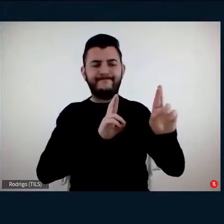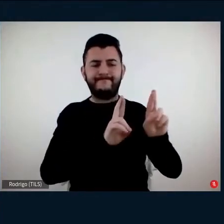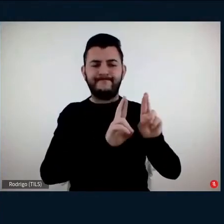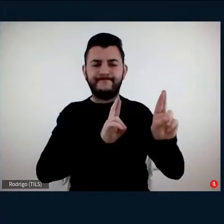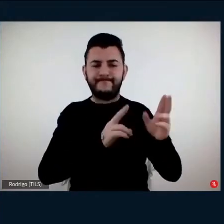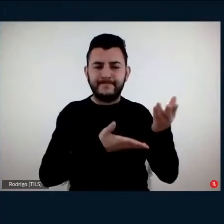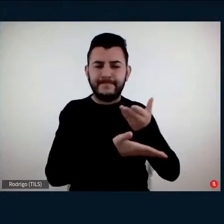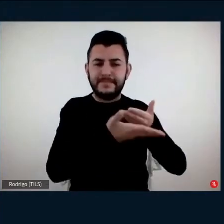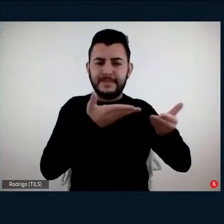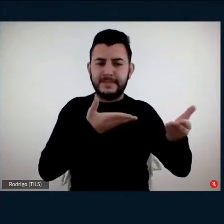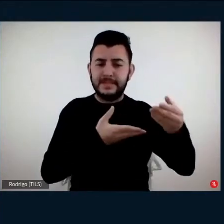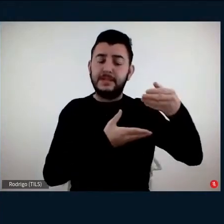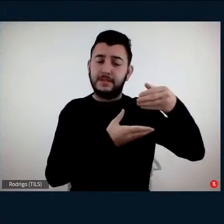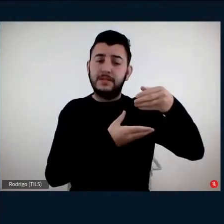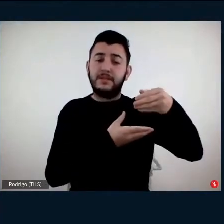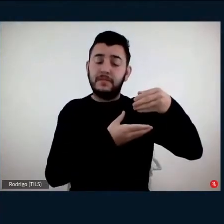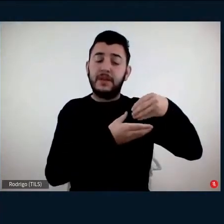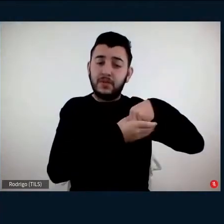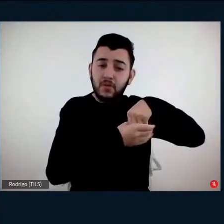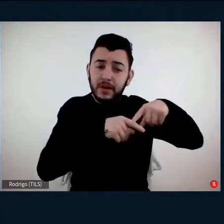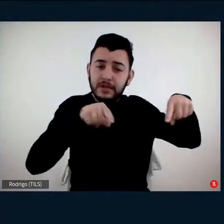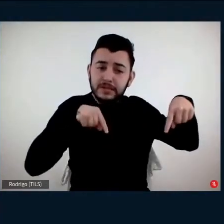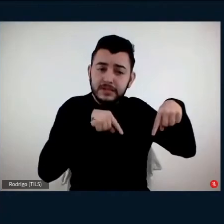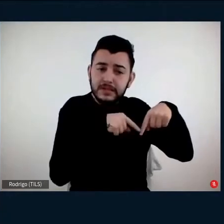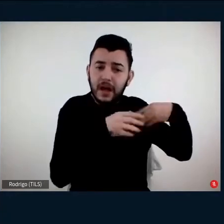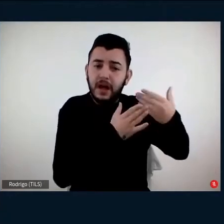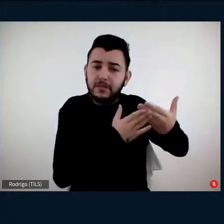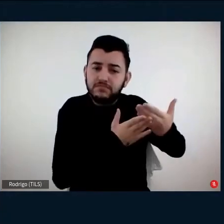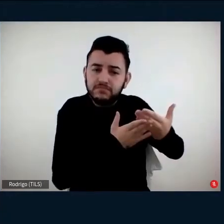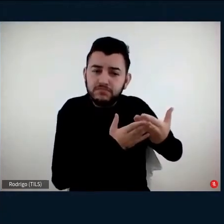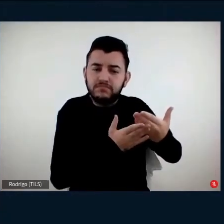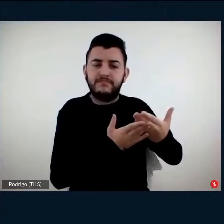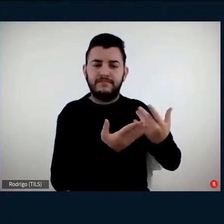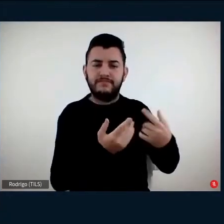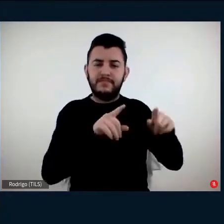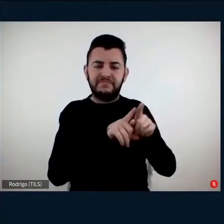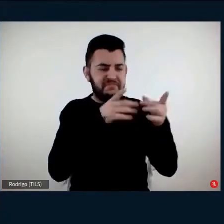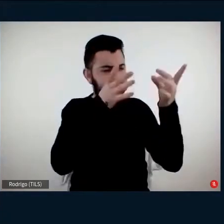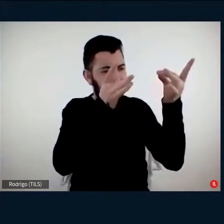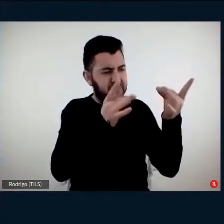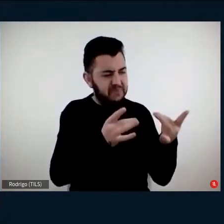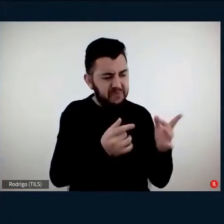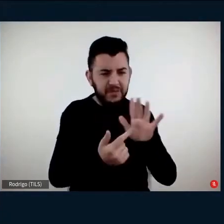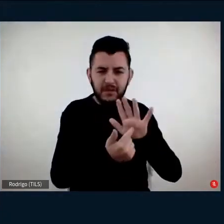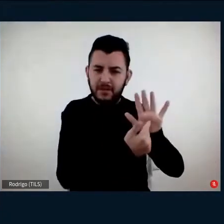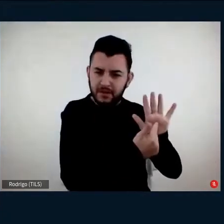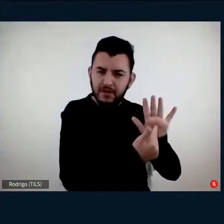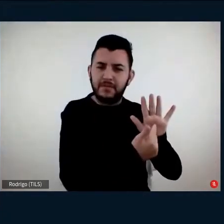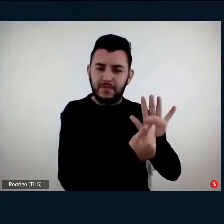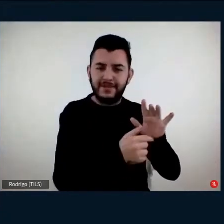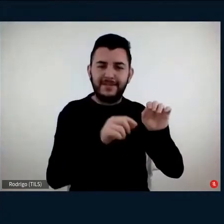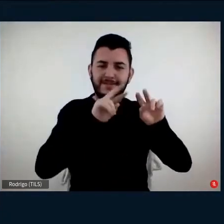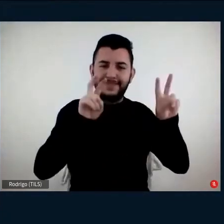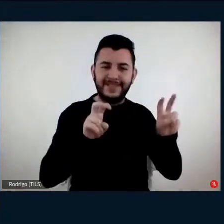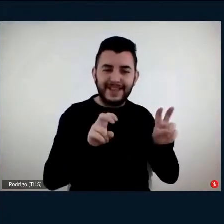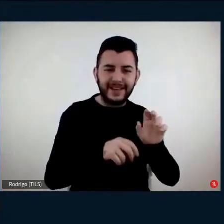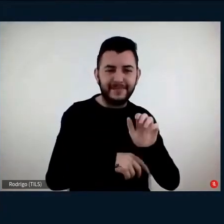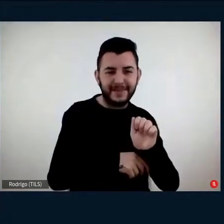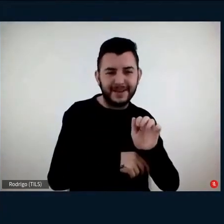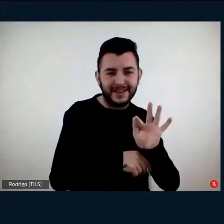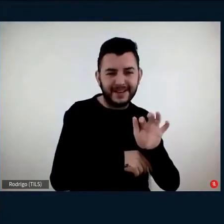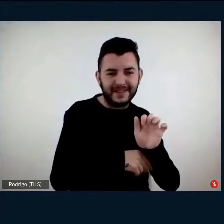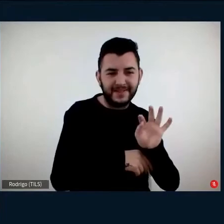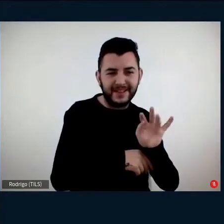de sala de aula vai acontecer, então muitas questões são colocadas ali até como questões de afetividade, questões